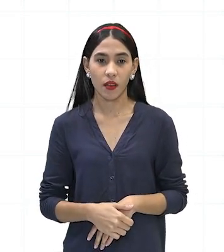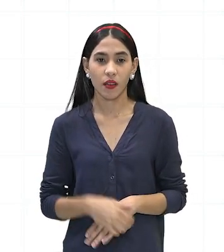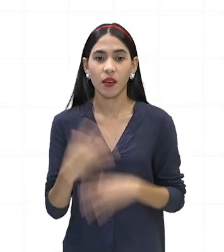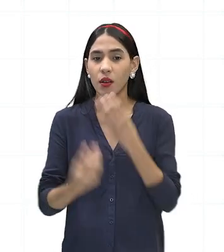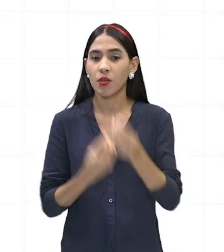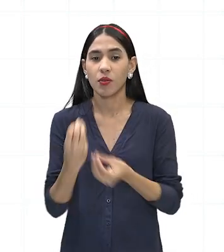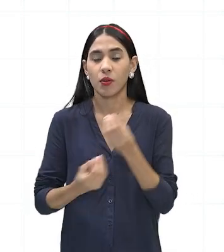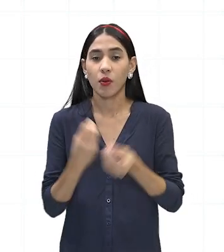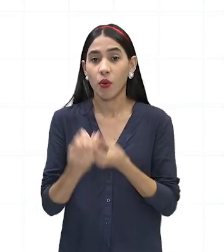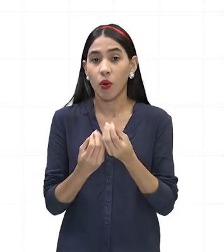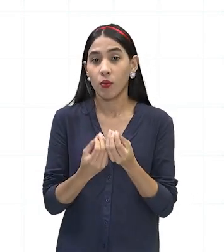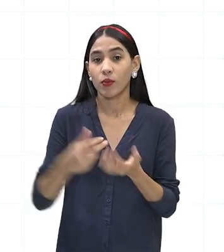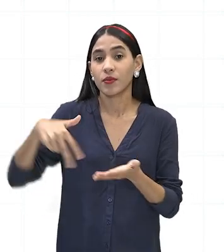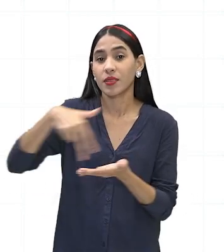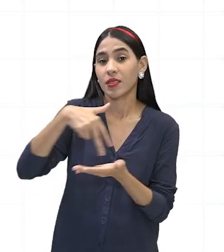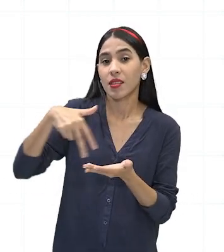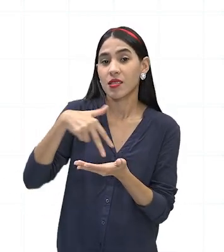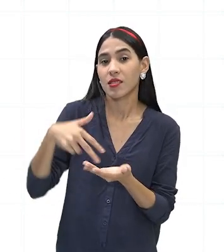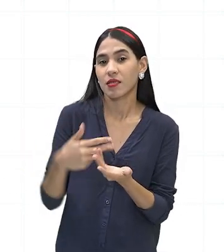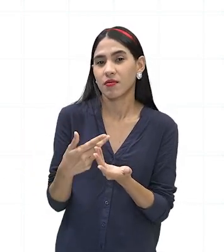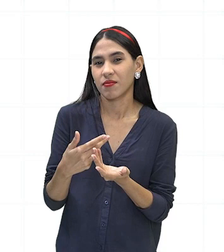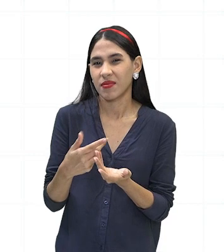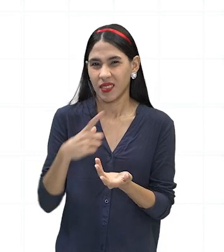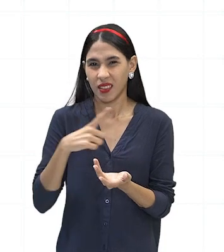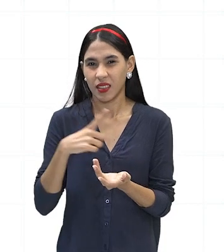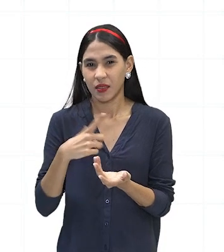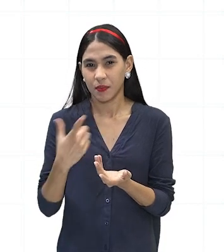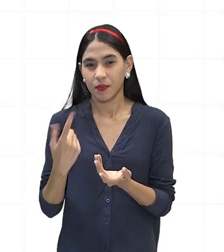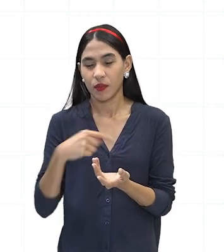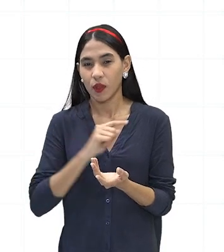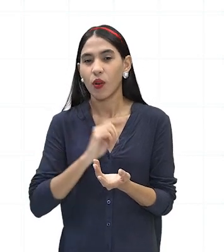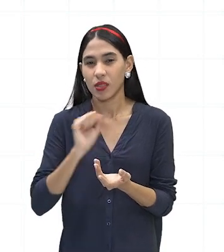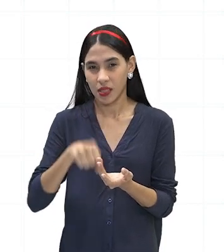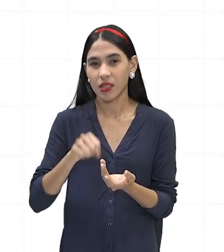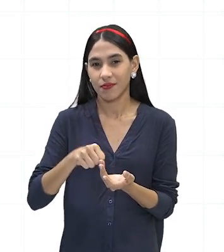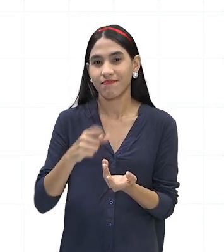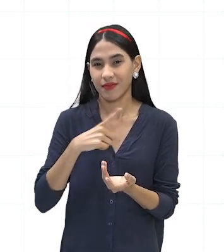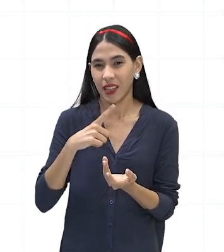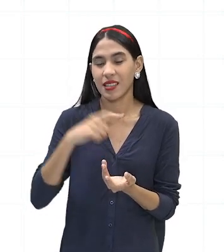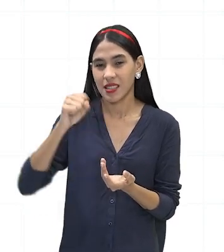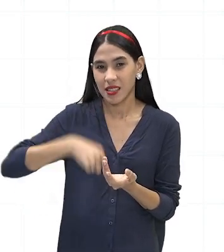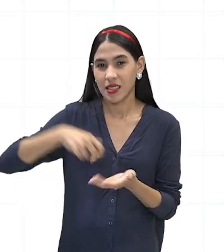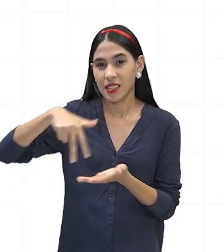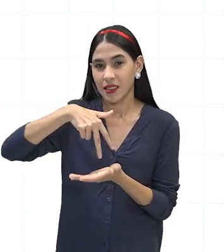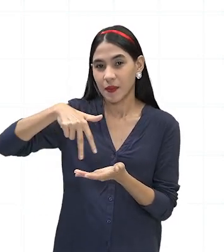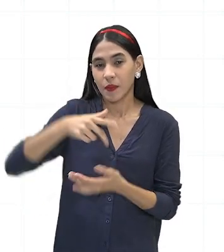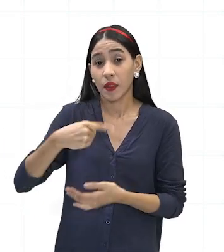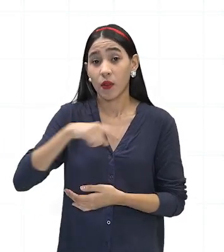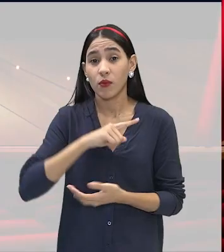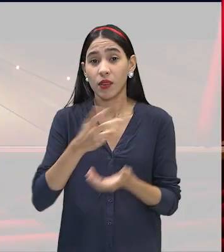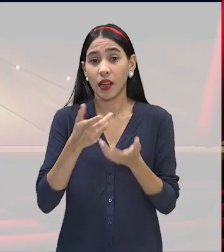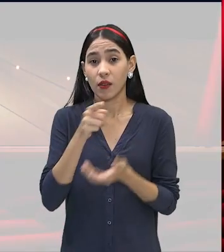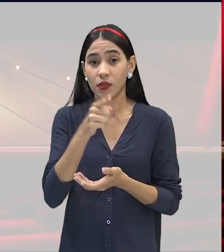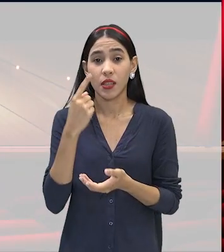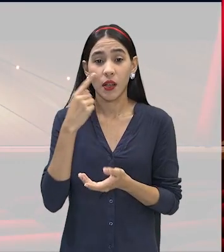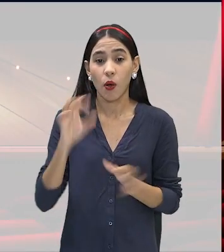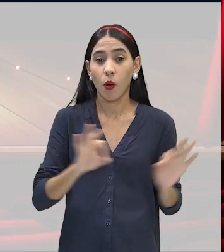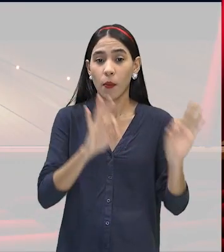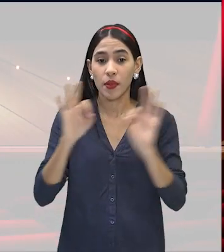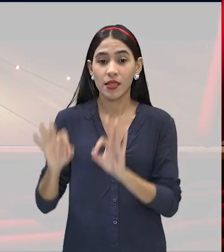se trata do mundo da dança, será que isso existe? Nós vimos que existe sim. E aí eu quero que vocês observem aqui os